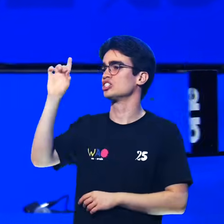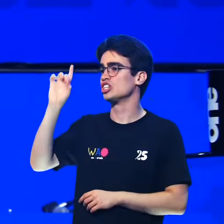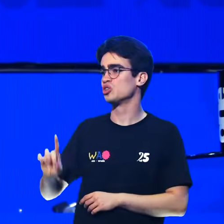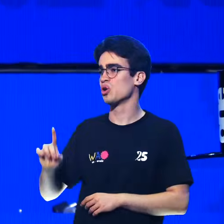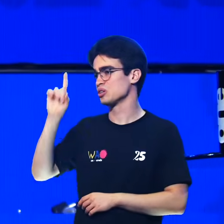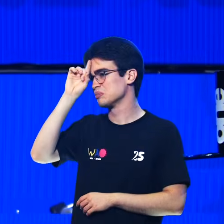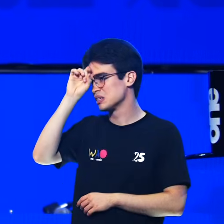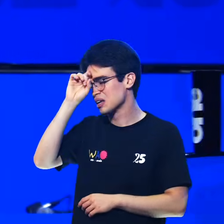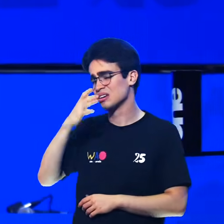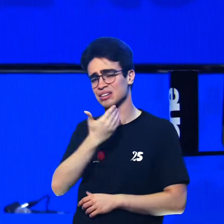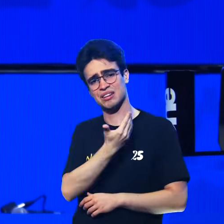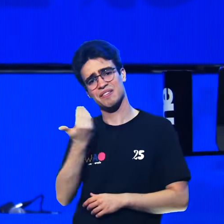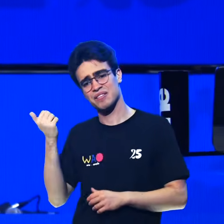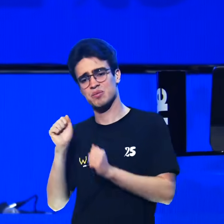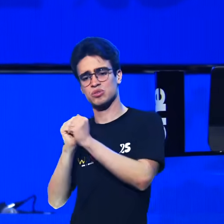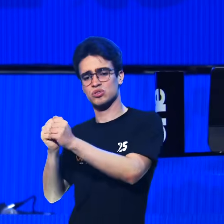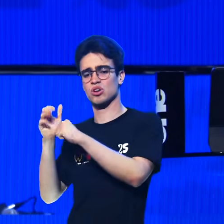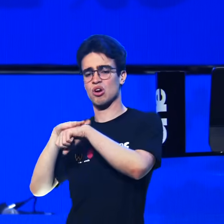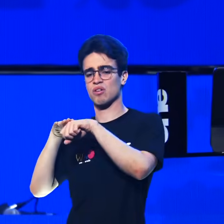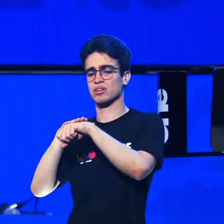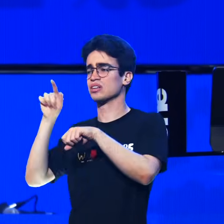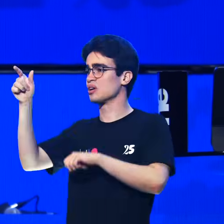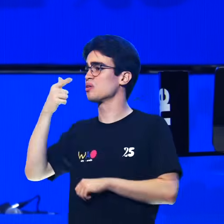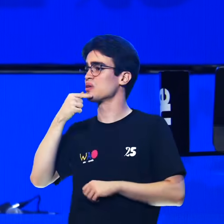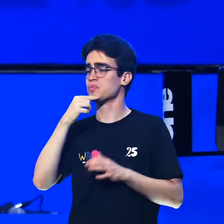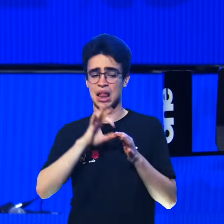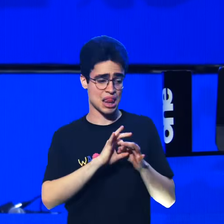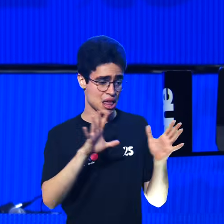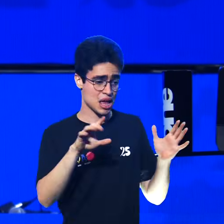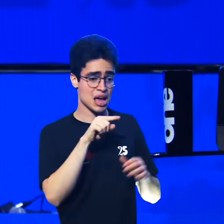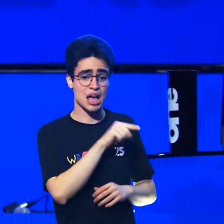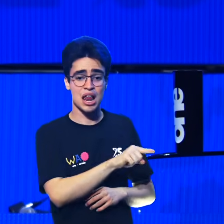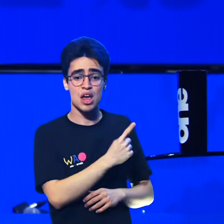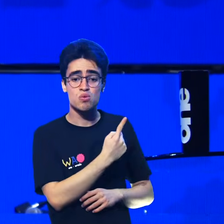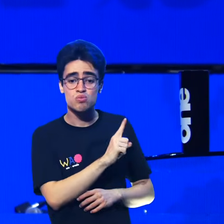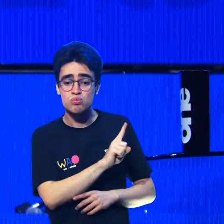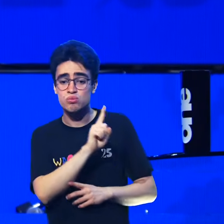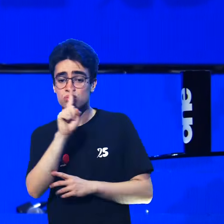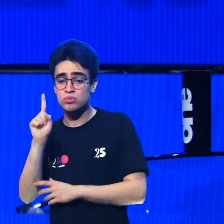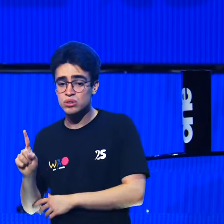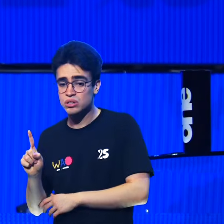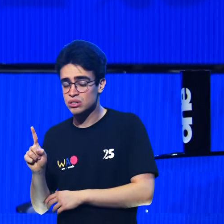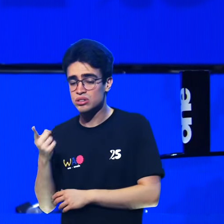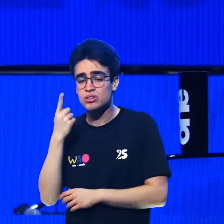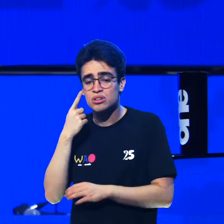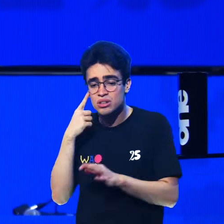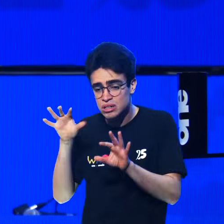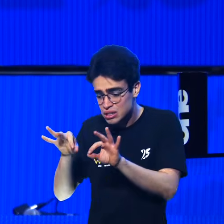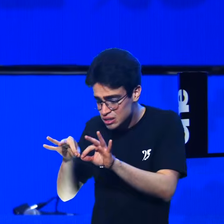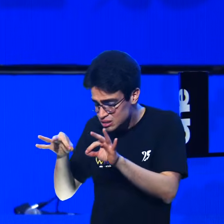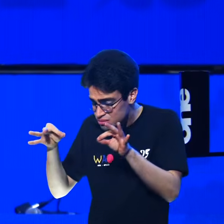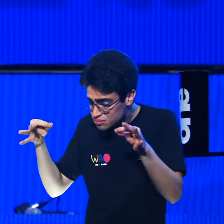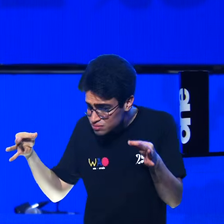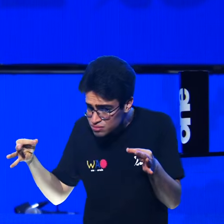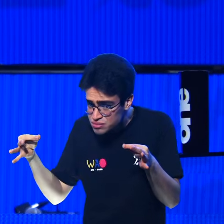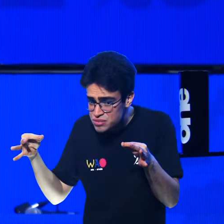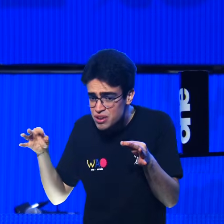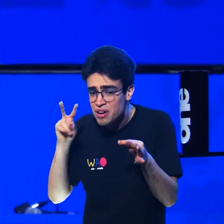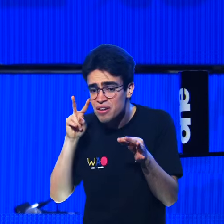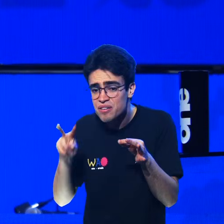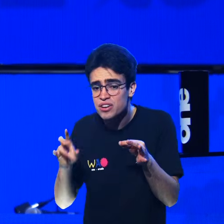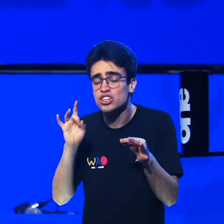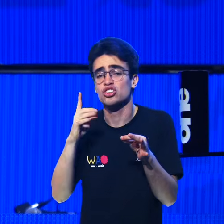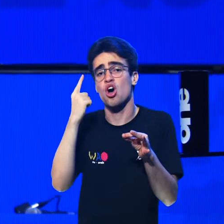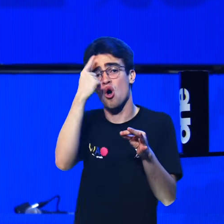Márcia, vamos para o hospital, vamos falar com o diretor liberou só para ela abrir o saco plástico para ver um pedacinho